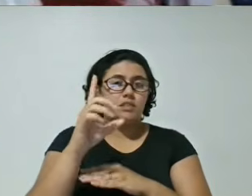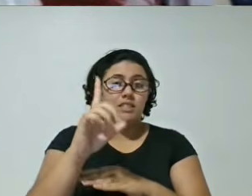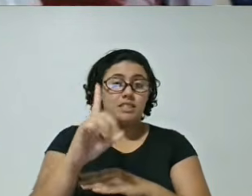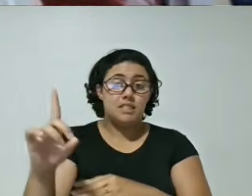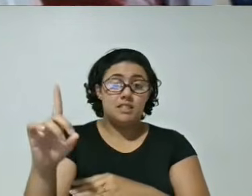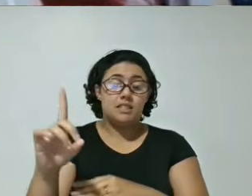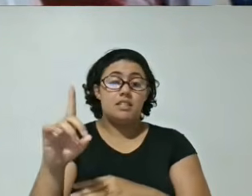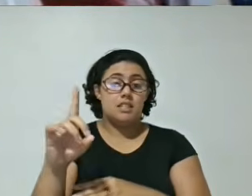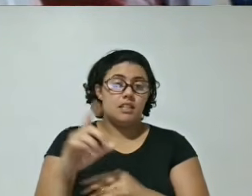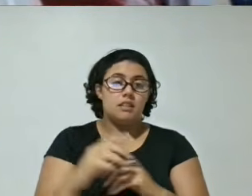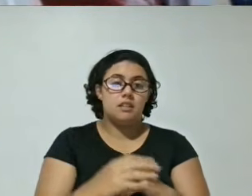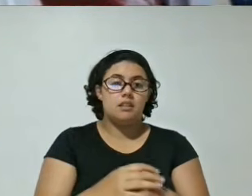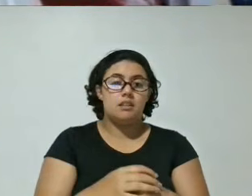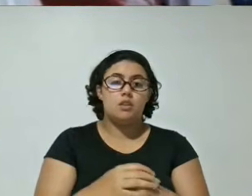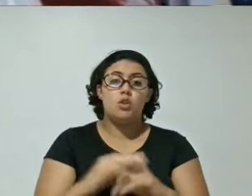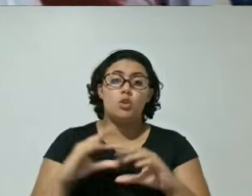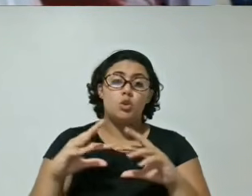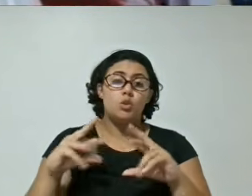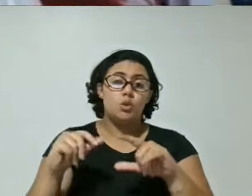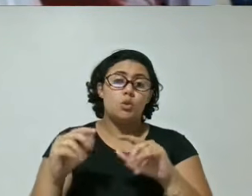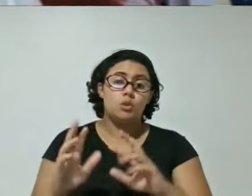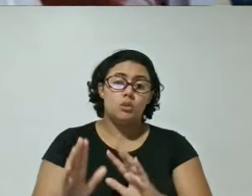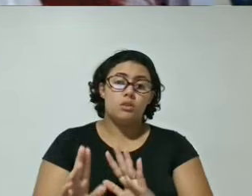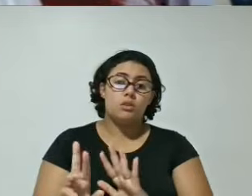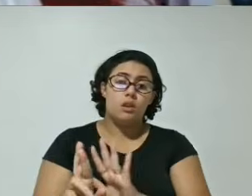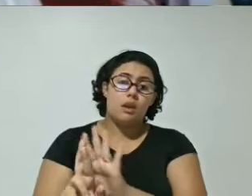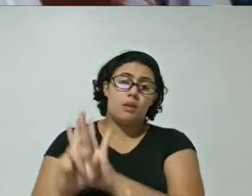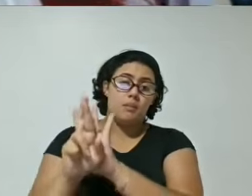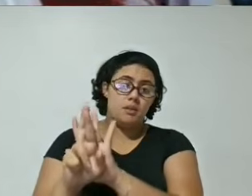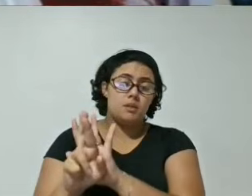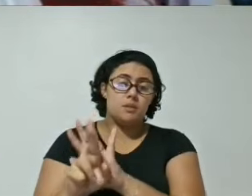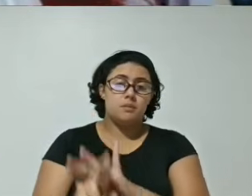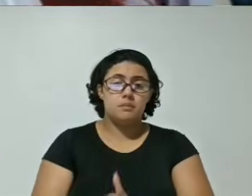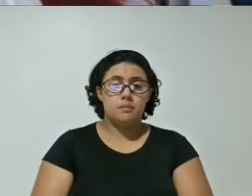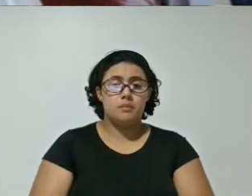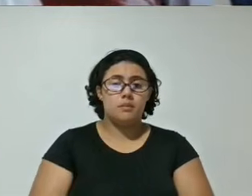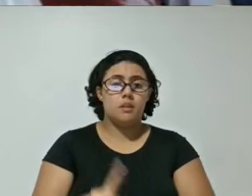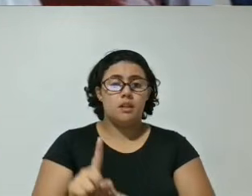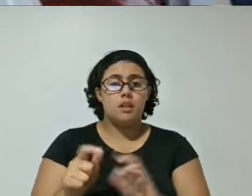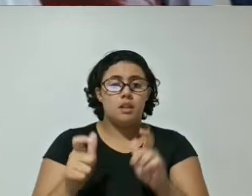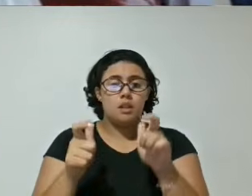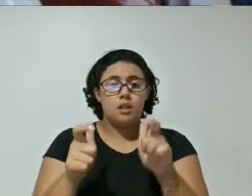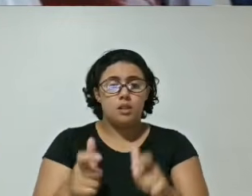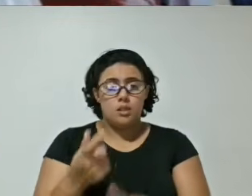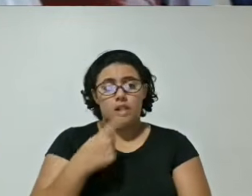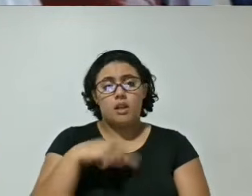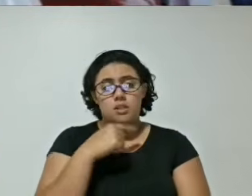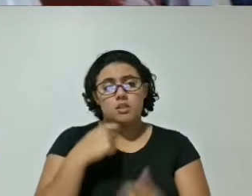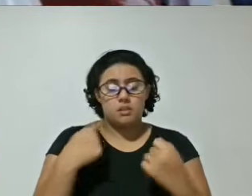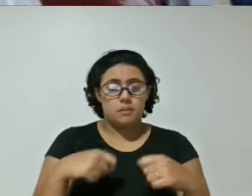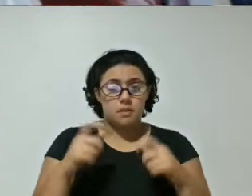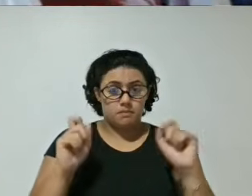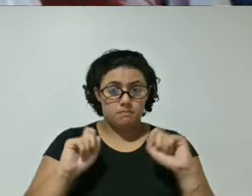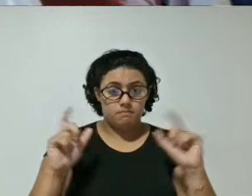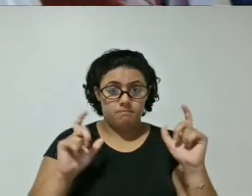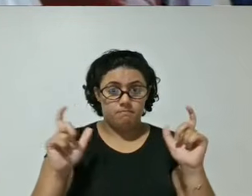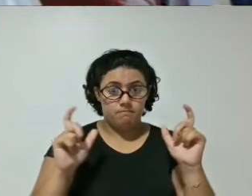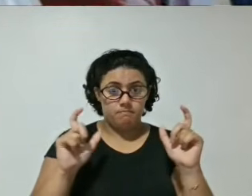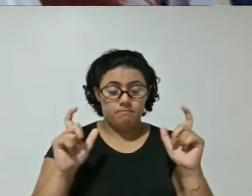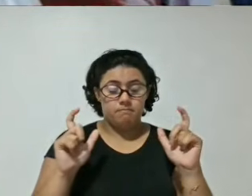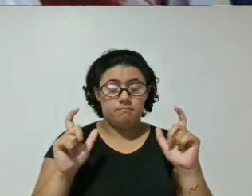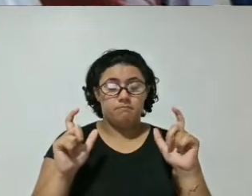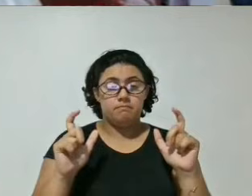de tudo que ela representa, né? É um lugar que a gente precisa de estar muito alerta, de estar muito atento,